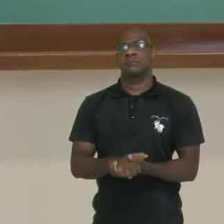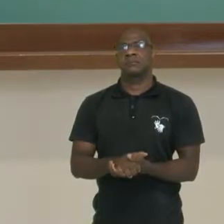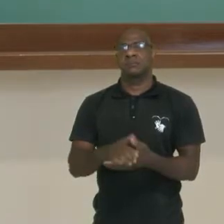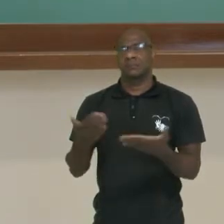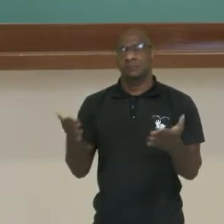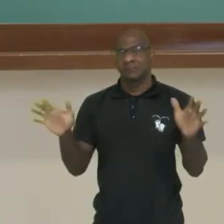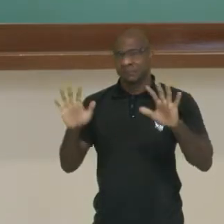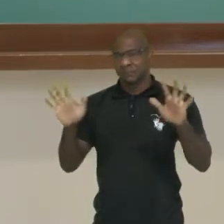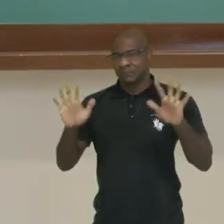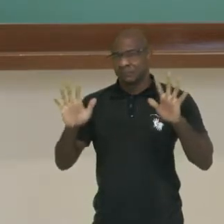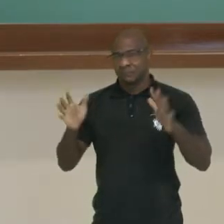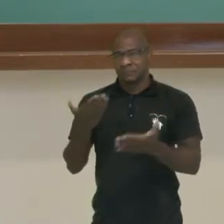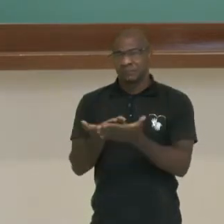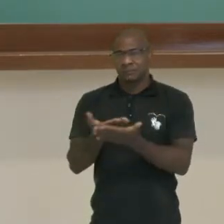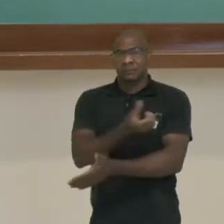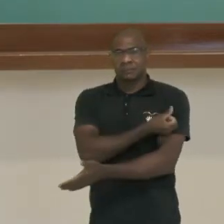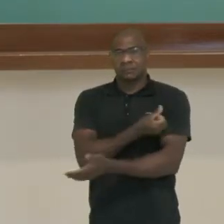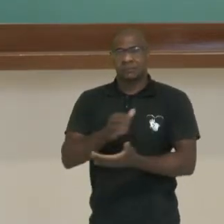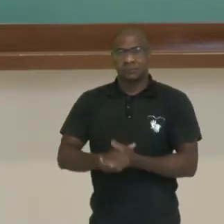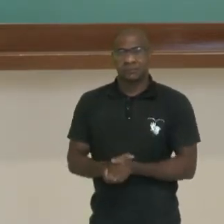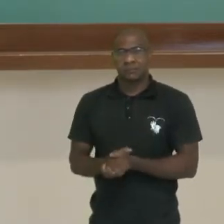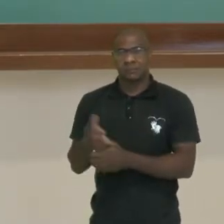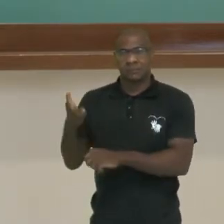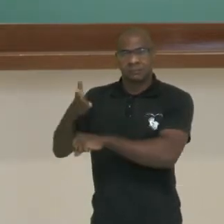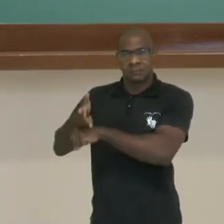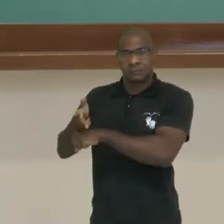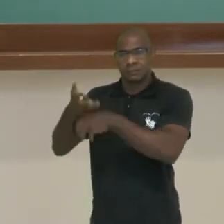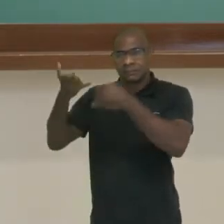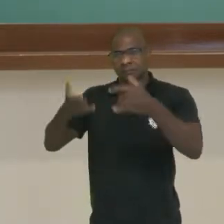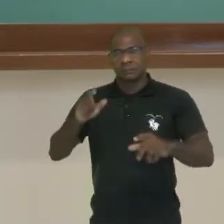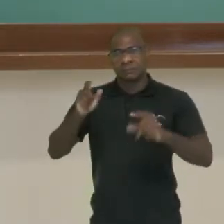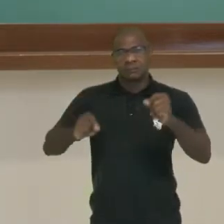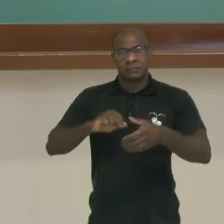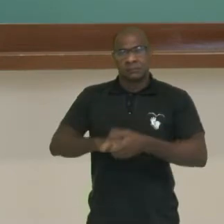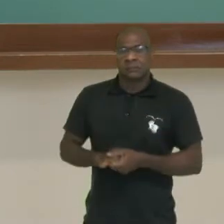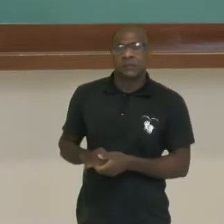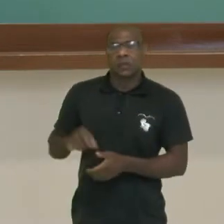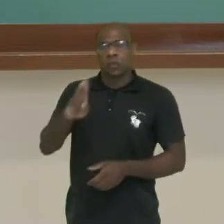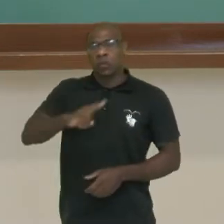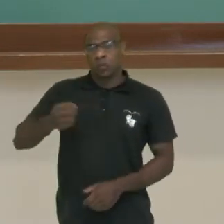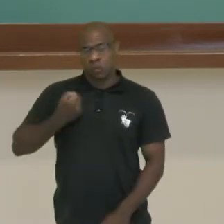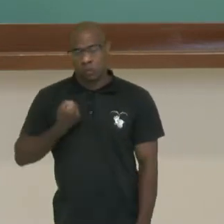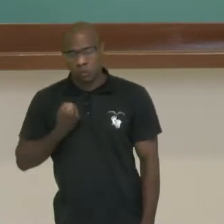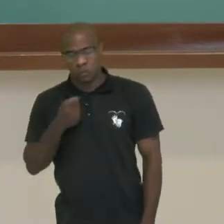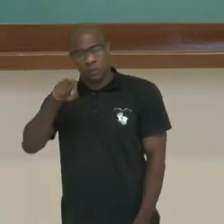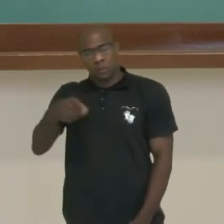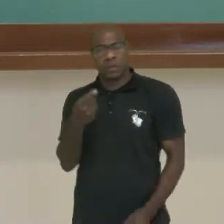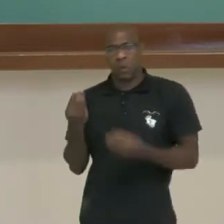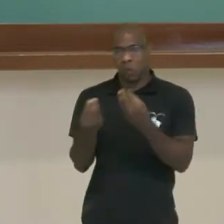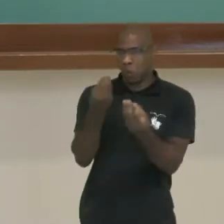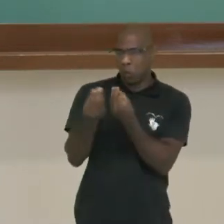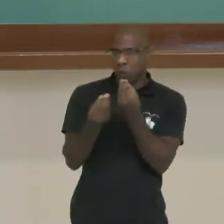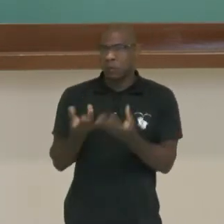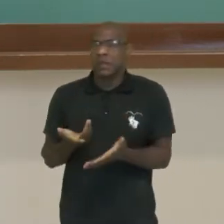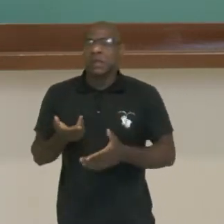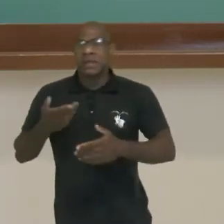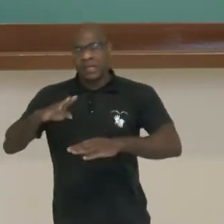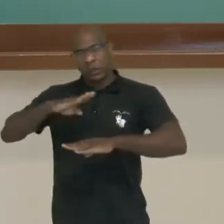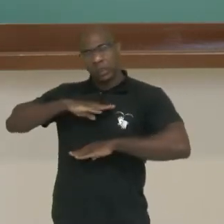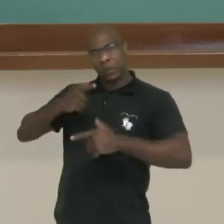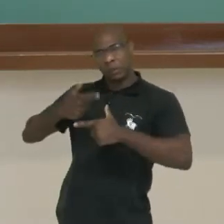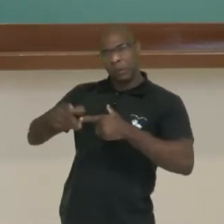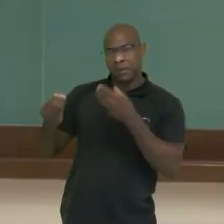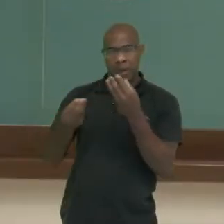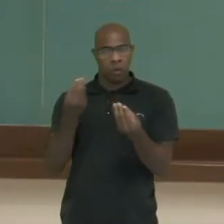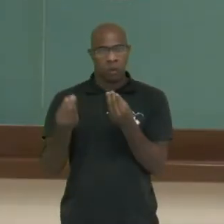Olá, estudante do sexto ano. Neste vídeo, vamos falar sobre o uso dos números decimais aí em algumas situações problema, beleza? Então, vamos